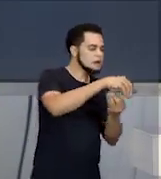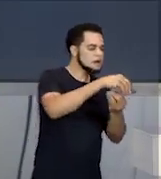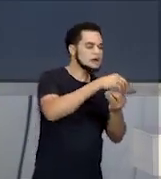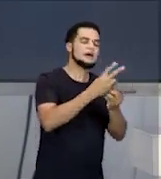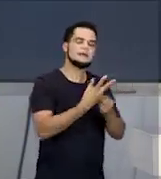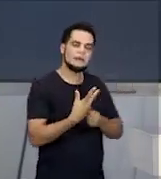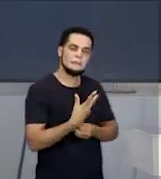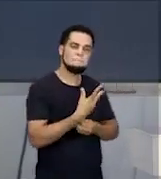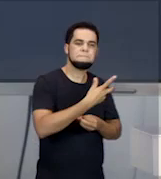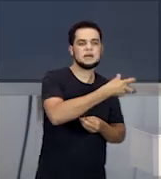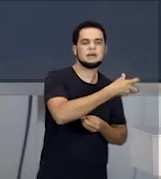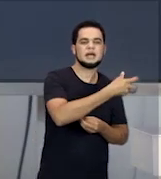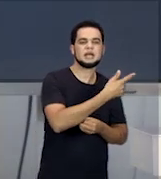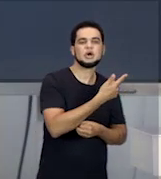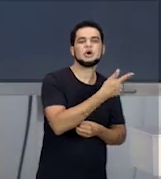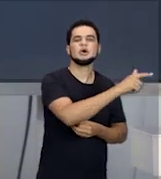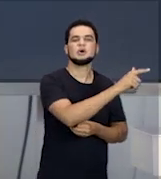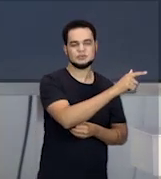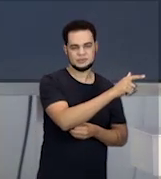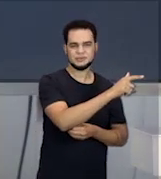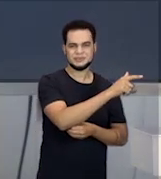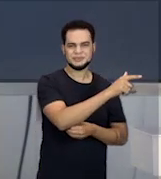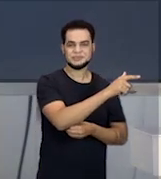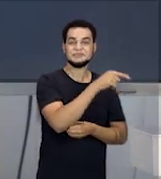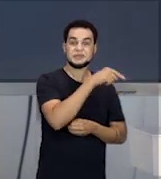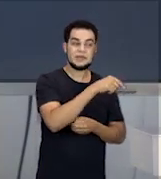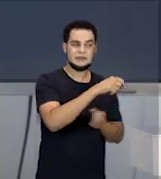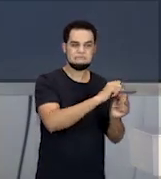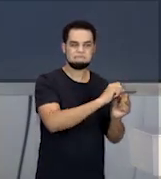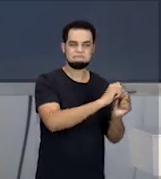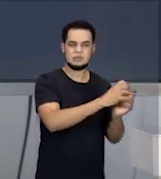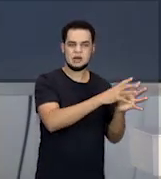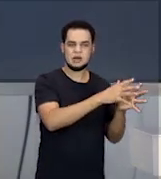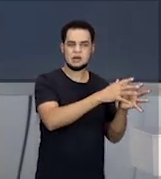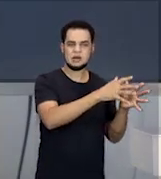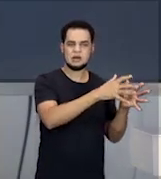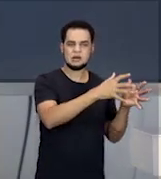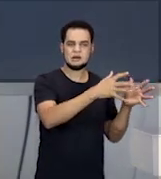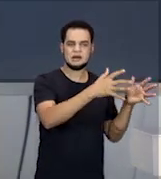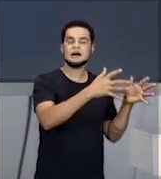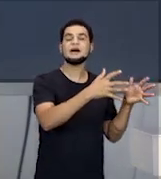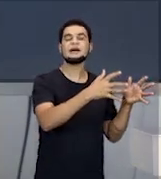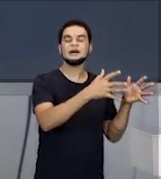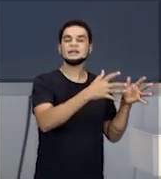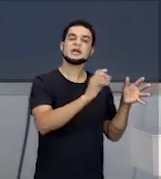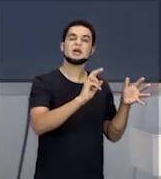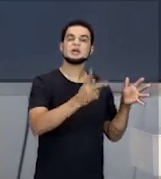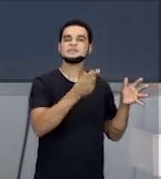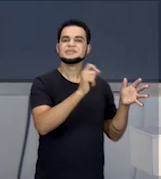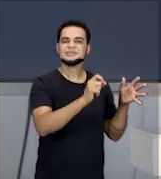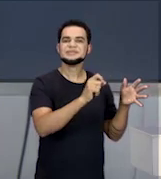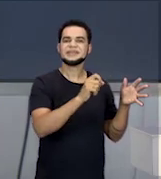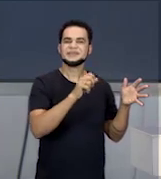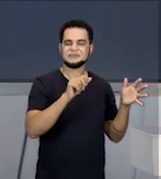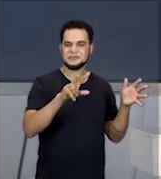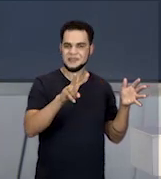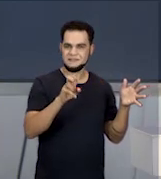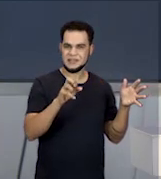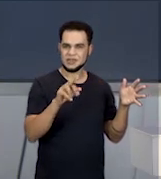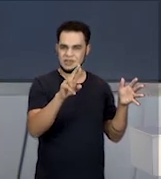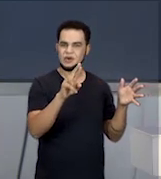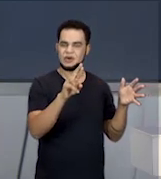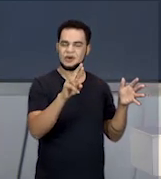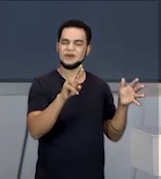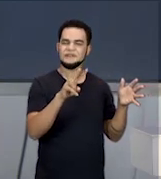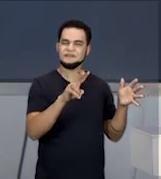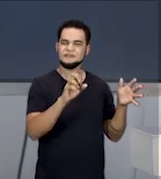vai ser esse organismo que vai fazer essa multiplicação. E que no caso, esse vetor viral, que as vacinas muito utilizam, vai